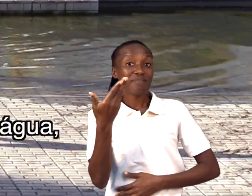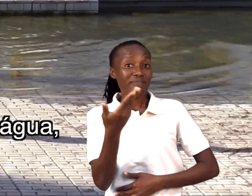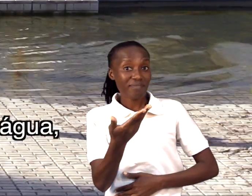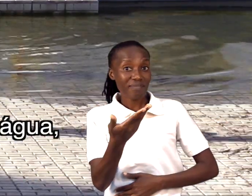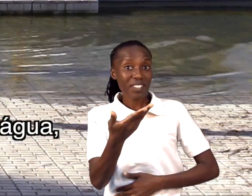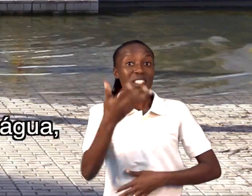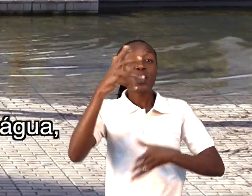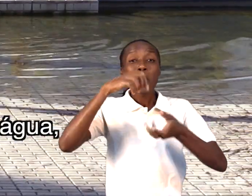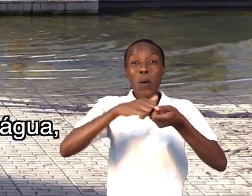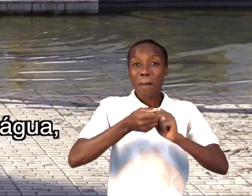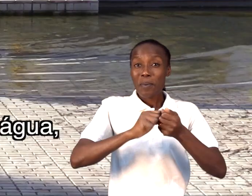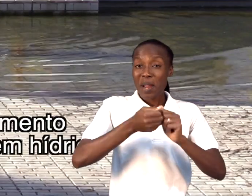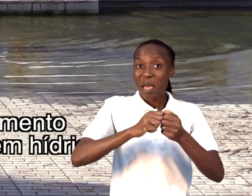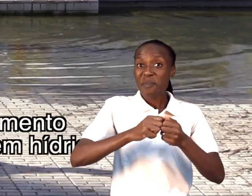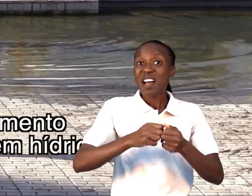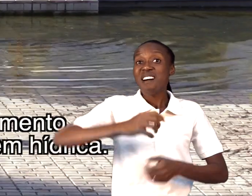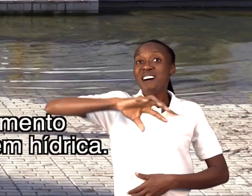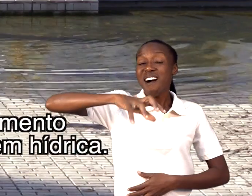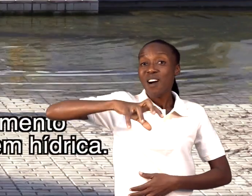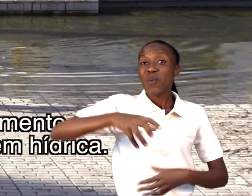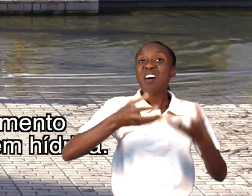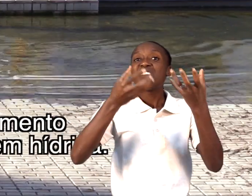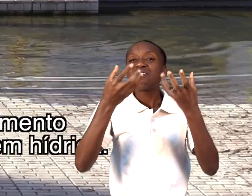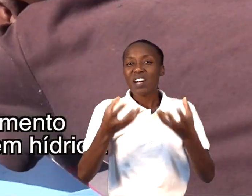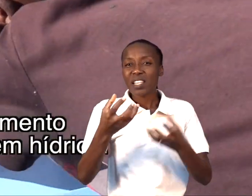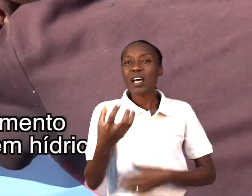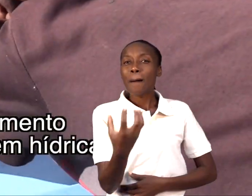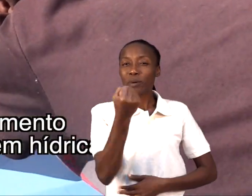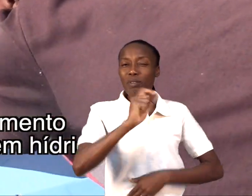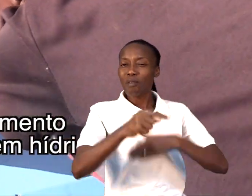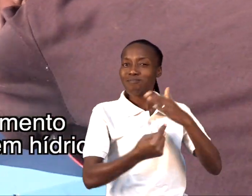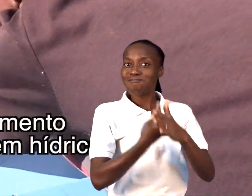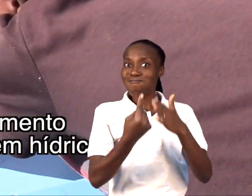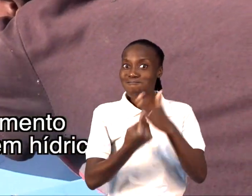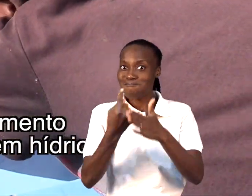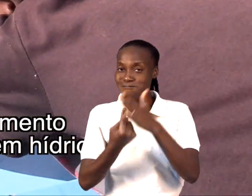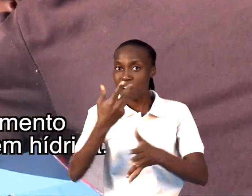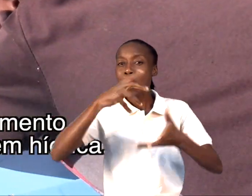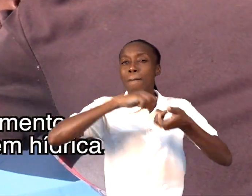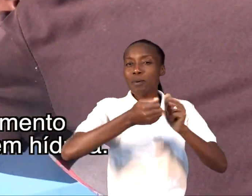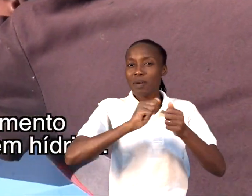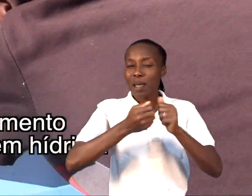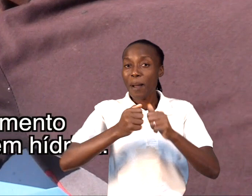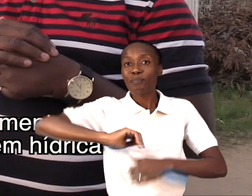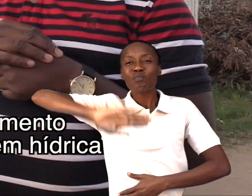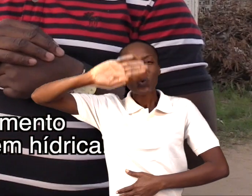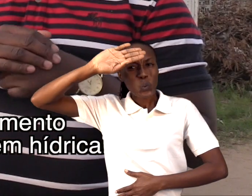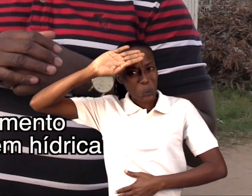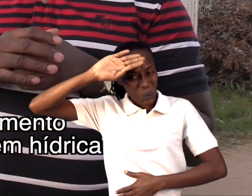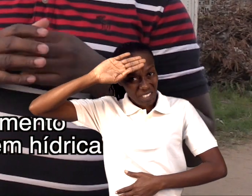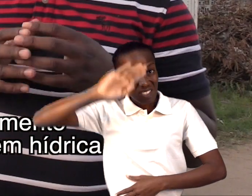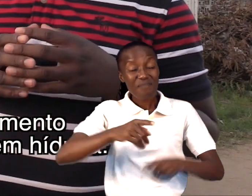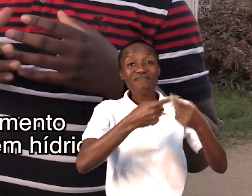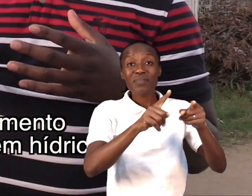porque já prevíamos que com a problemática de abastecimento de água poderia haver já problemas